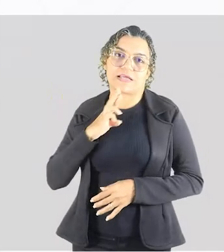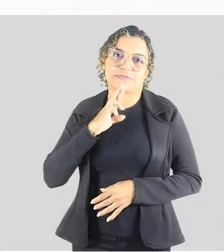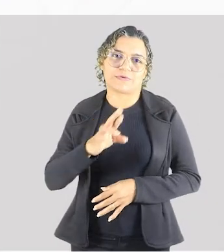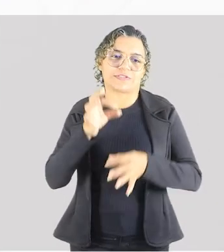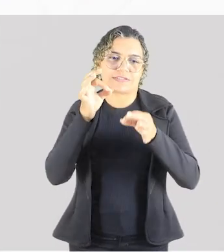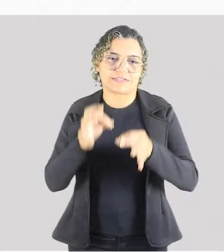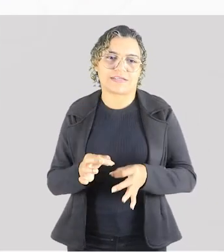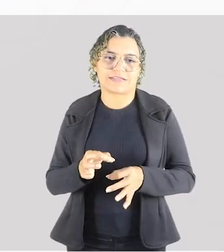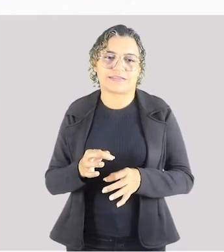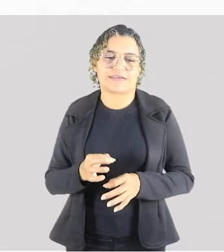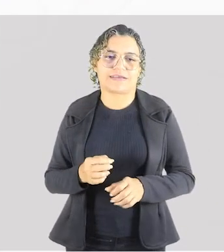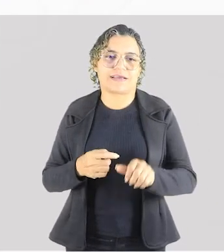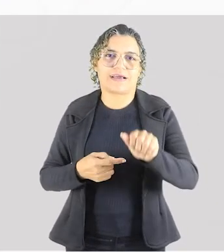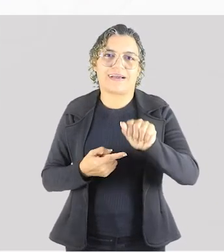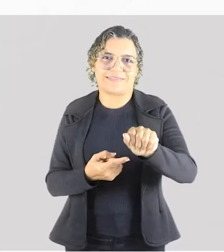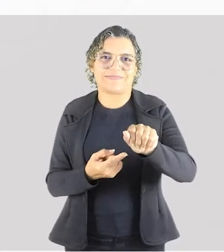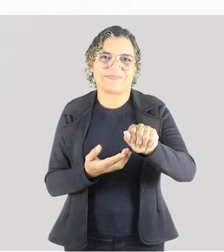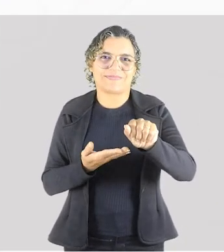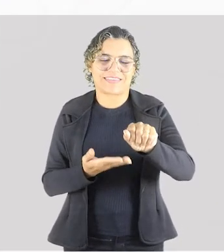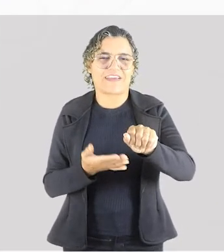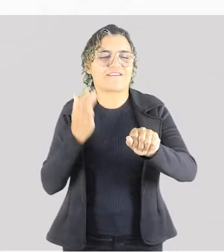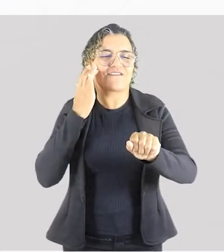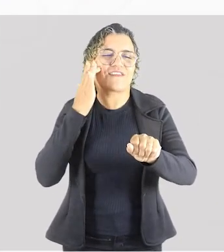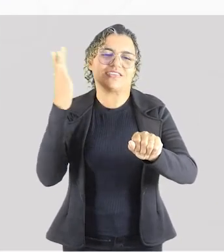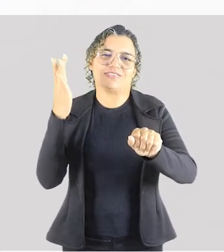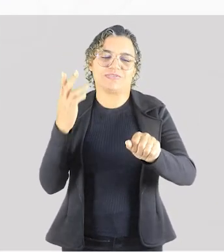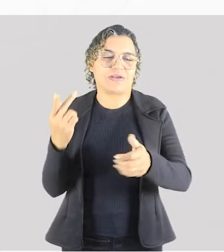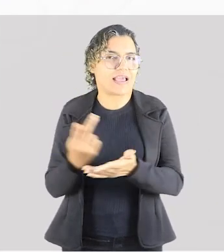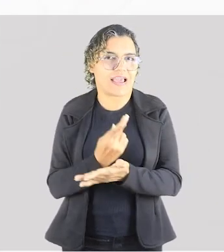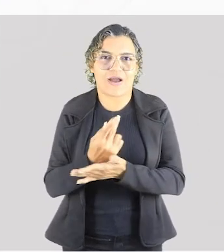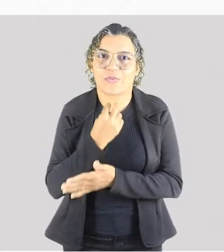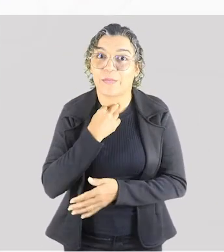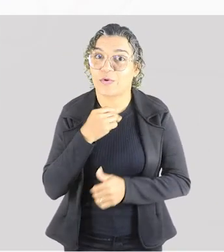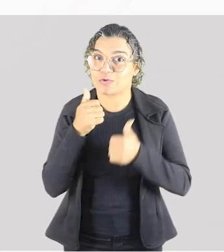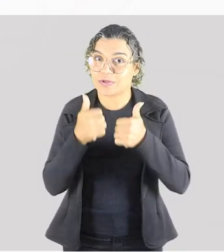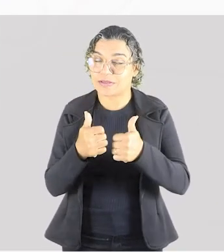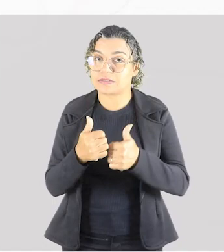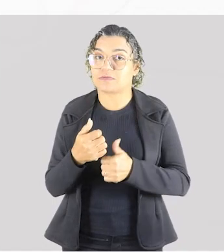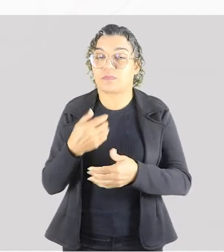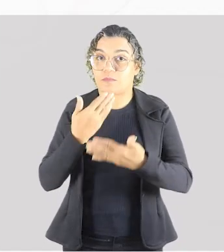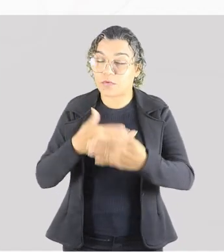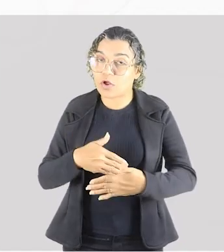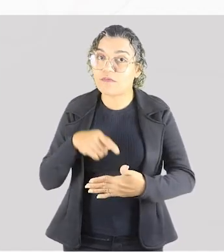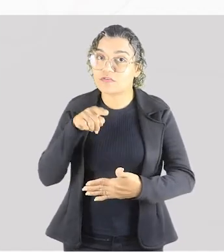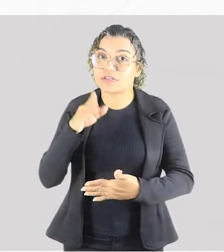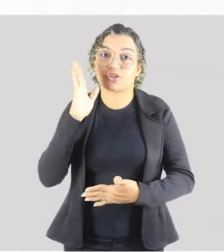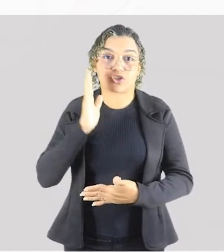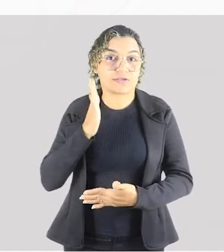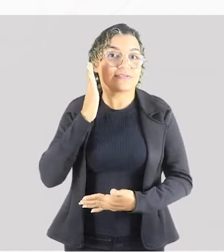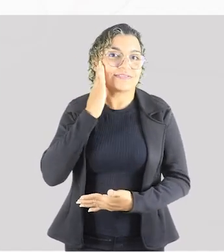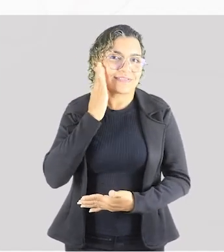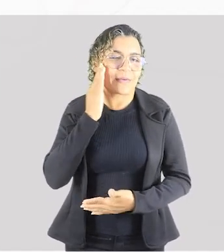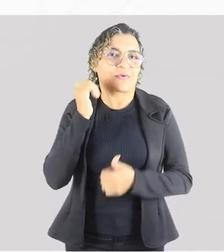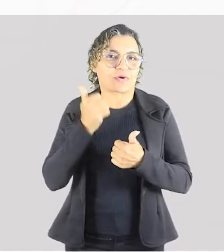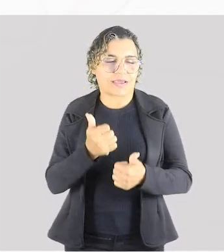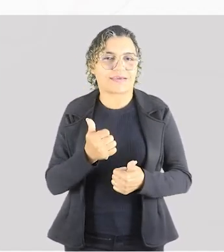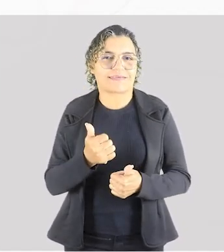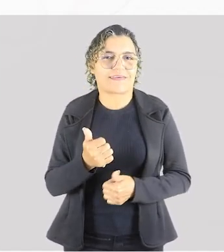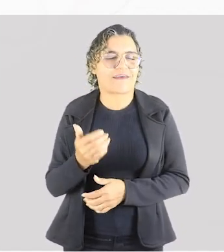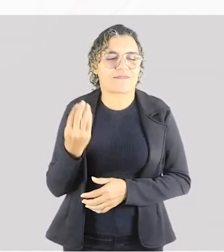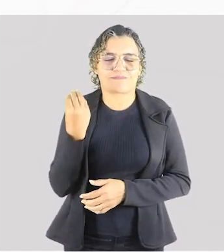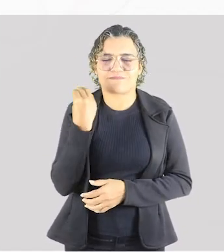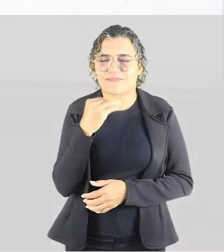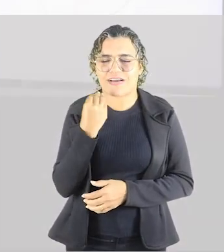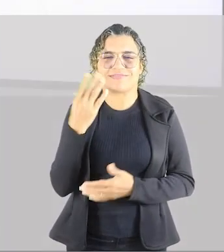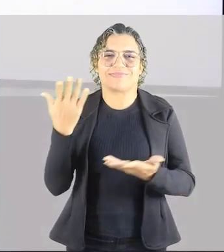Gabarito, letra A. Facinho, hein? Não tem como errar, hein, estudante? Isso daí, quando cair nas tuas provas aí, já sabe, mamão com